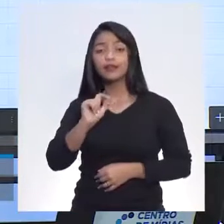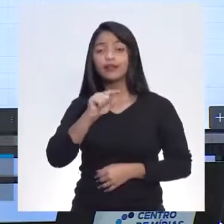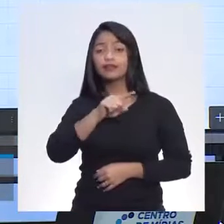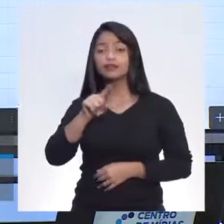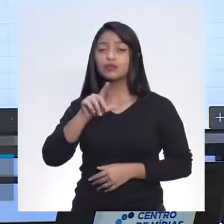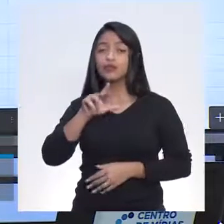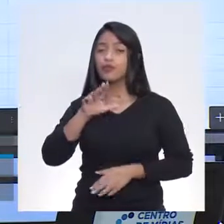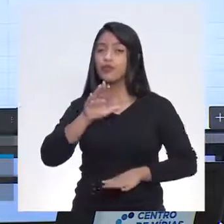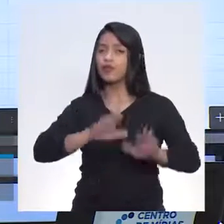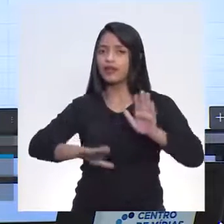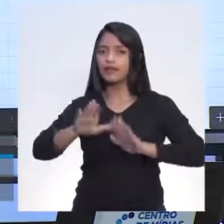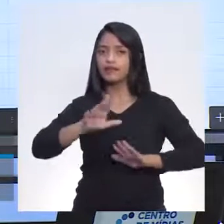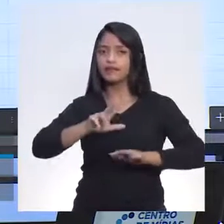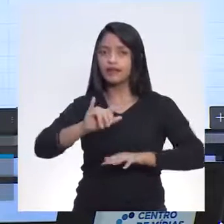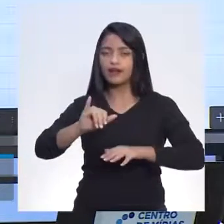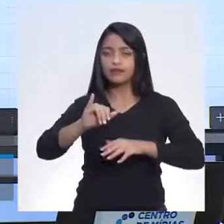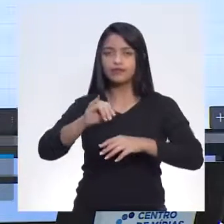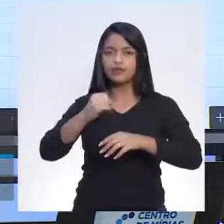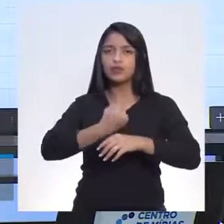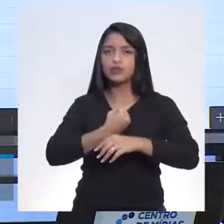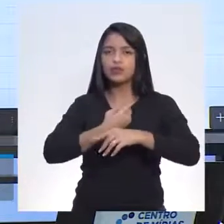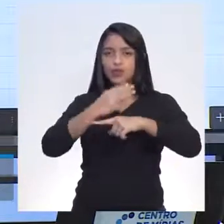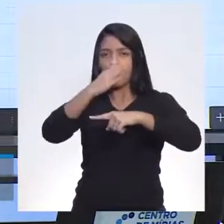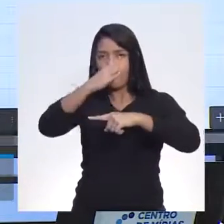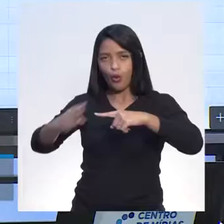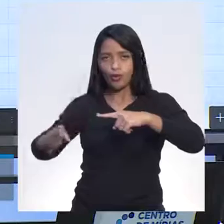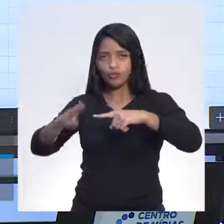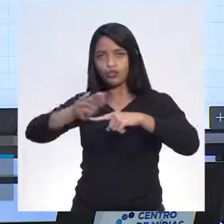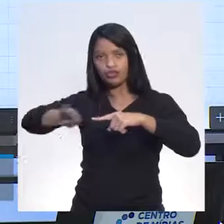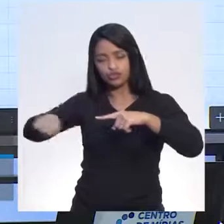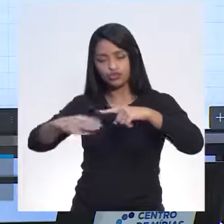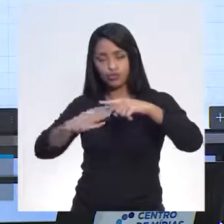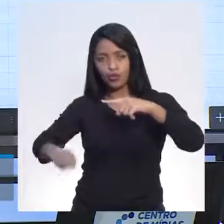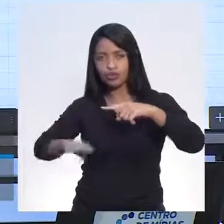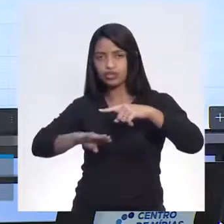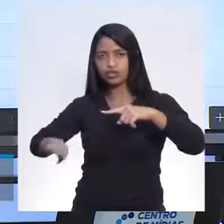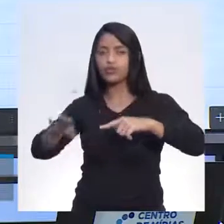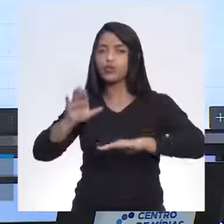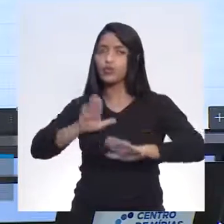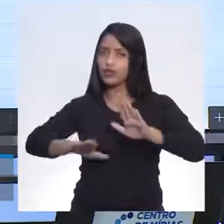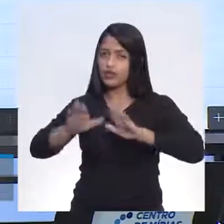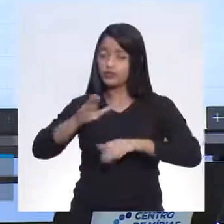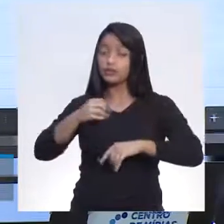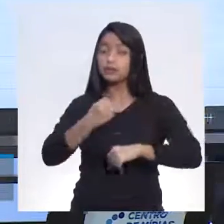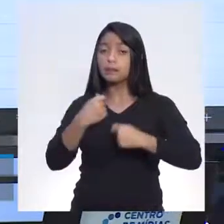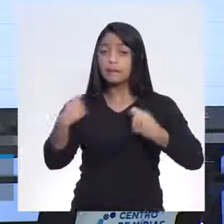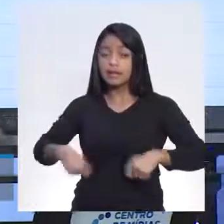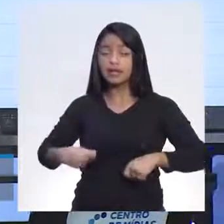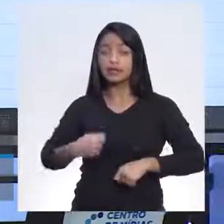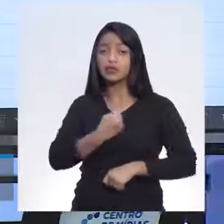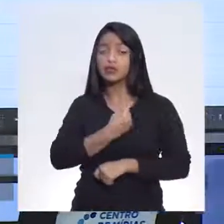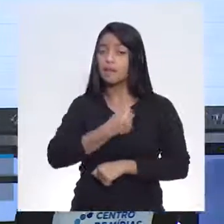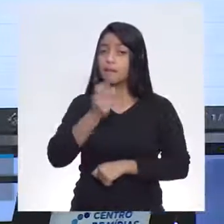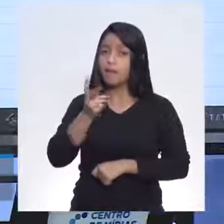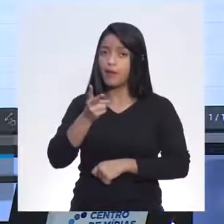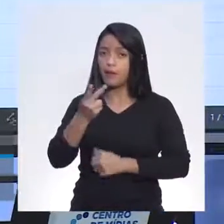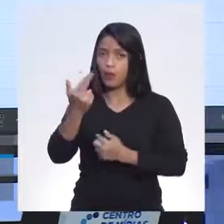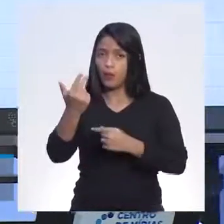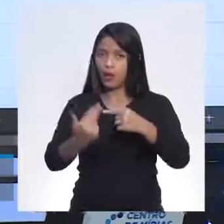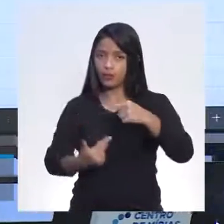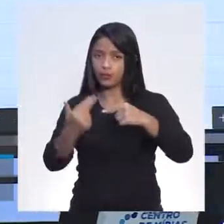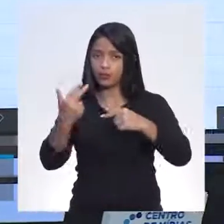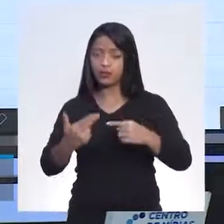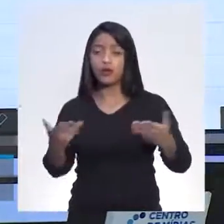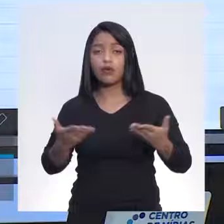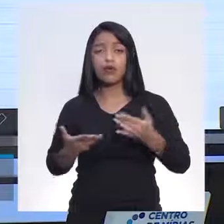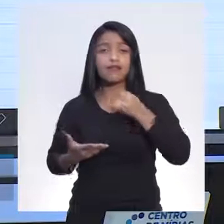nessa simplificação, que aí, no caso, eu estou multiplicando e dividindo pelo mesmo número. Vou dar um outro exemplo. Vamos tentar fazer um outro exemplo com eles?